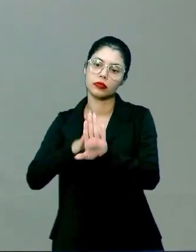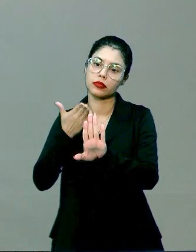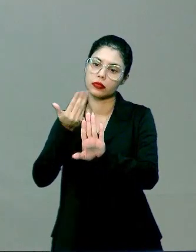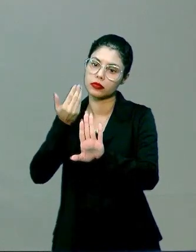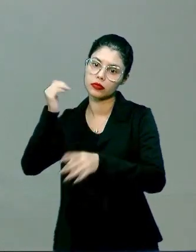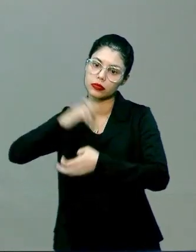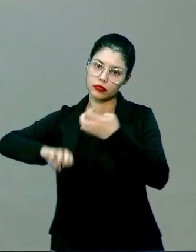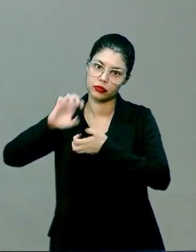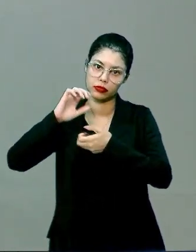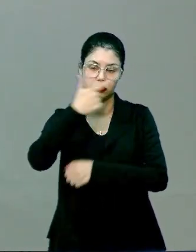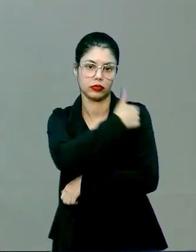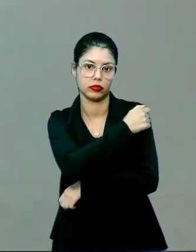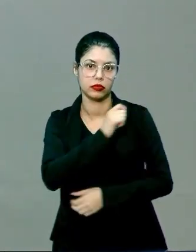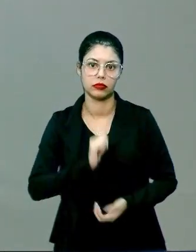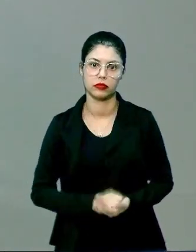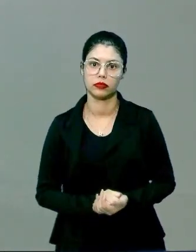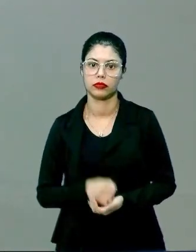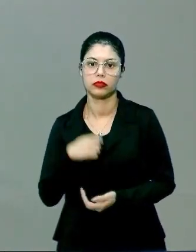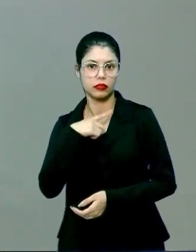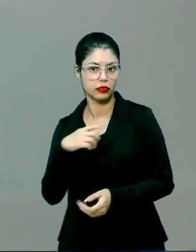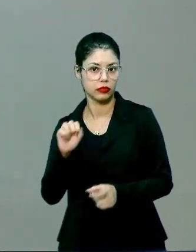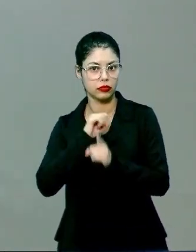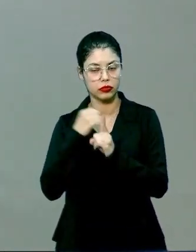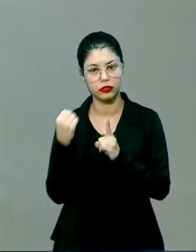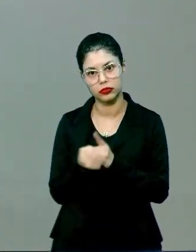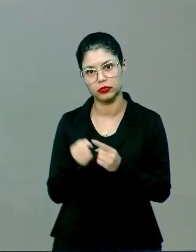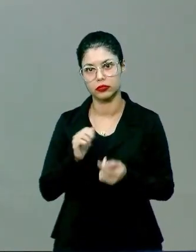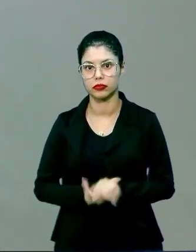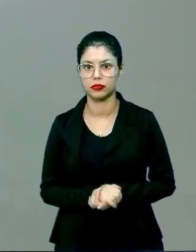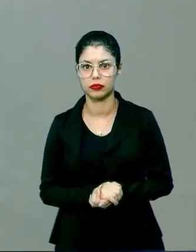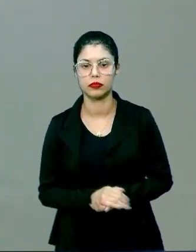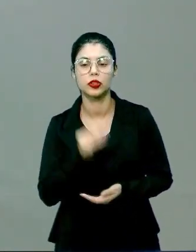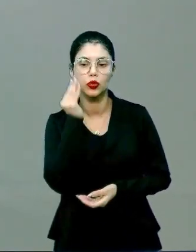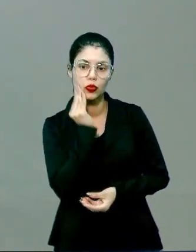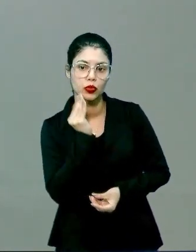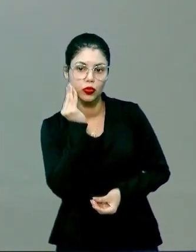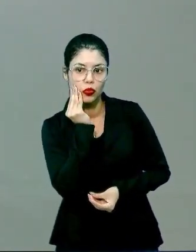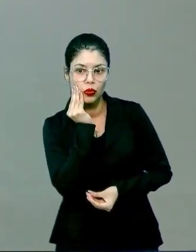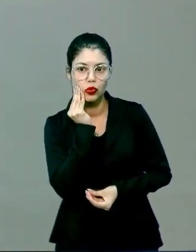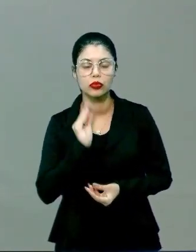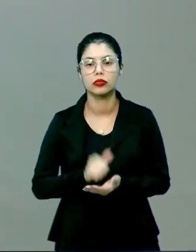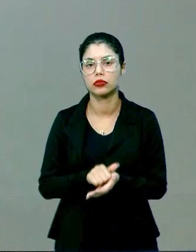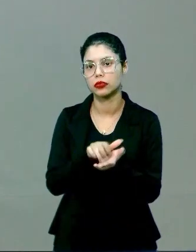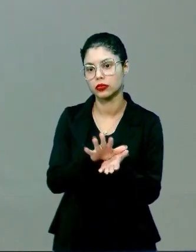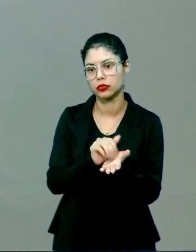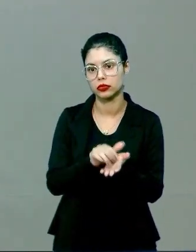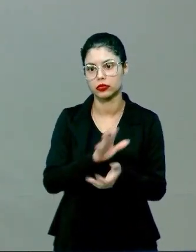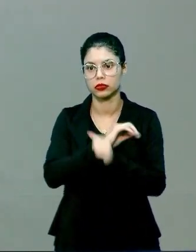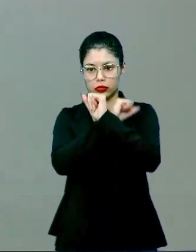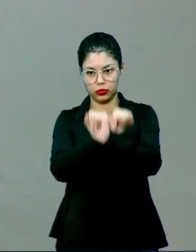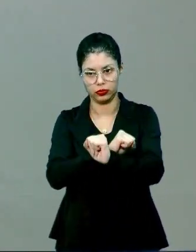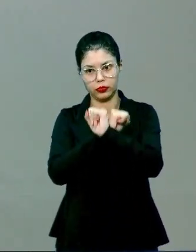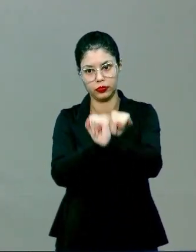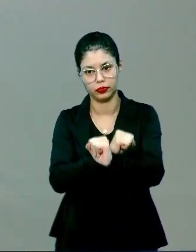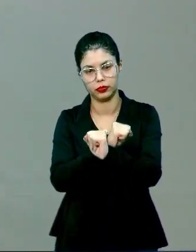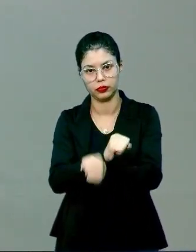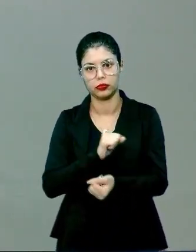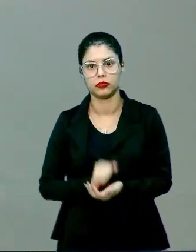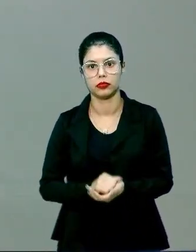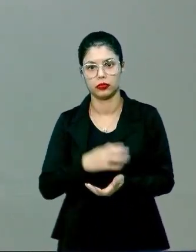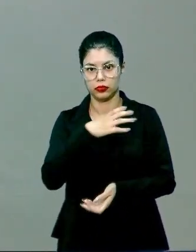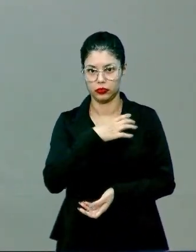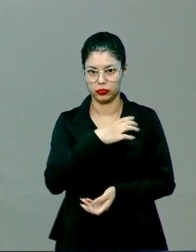da revolta da vacina tinha-se uma questão social, que era o quê? A tentativa de expulsar os escravos, né,